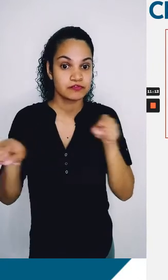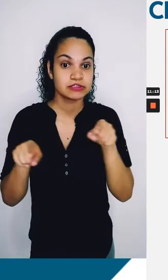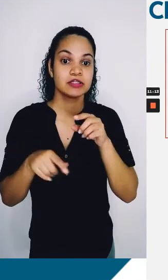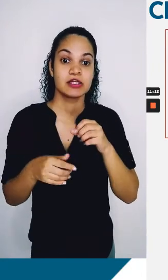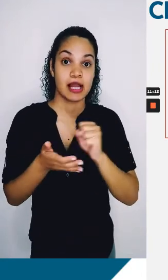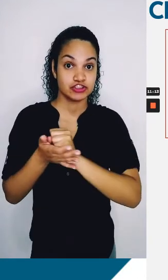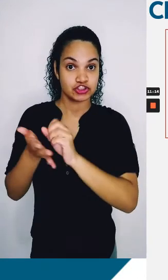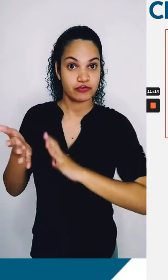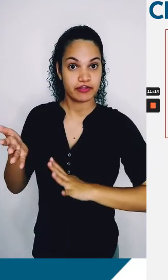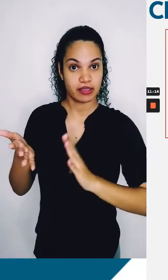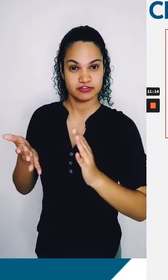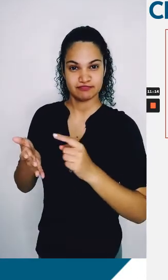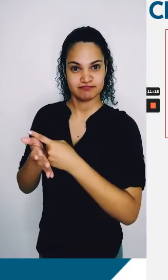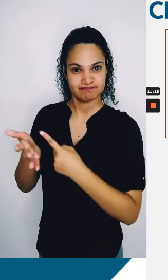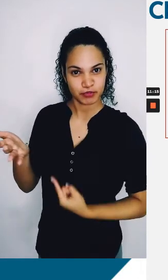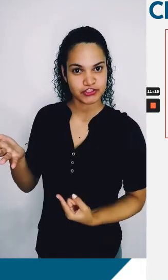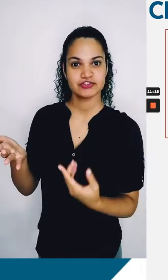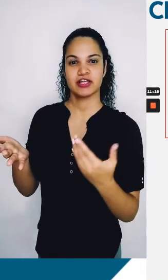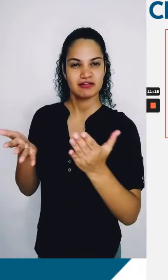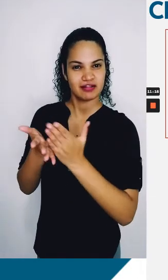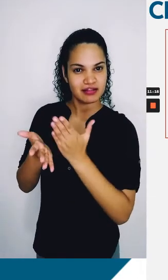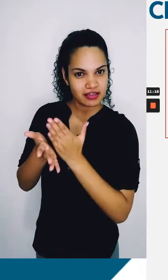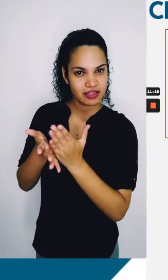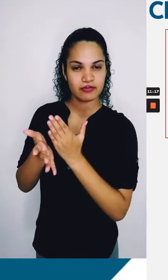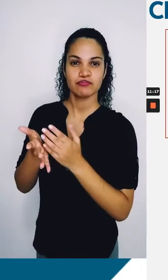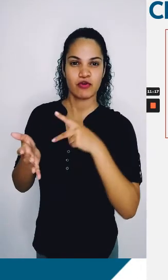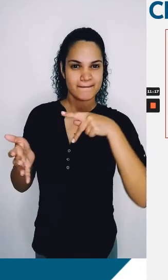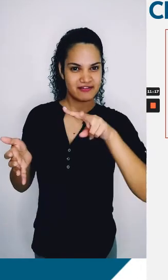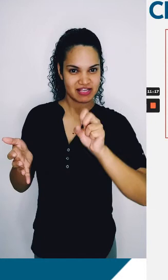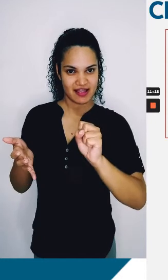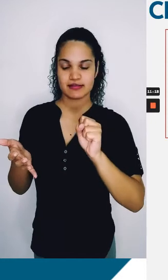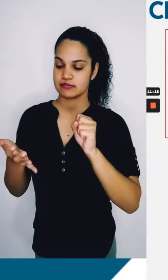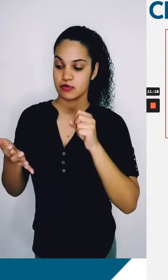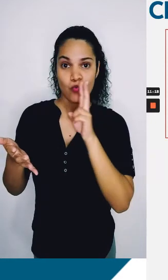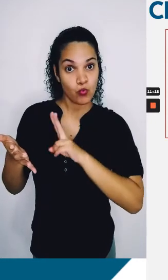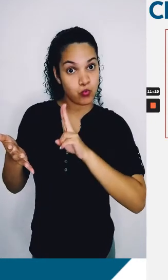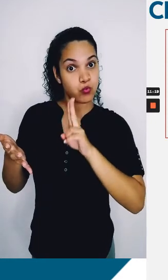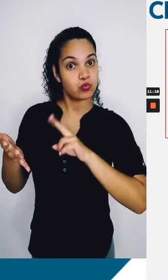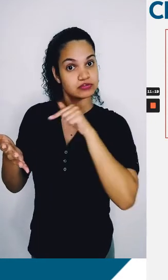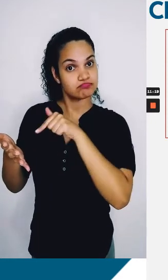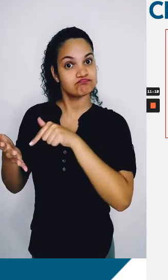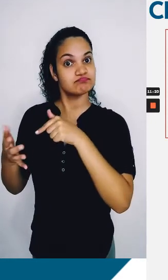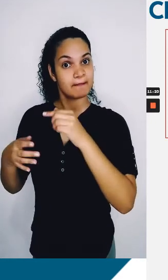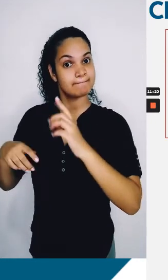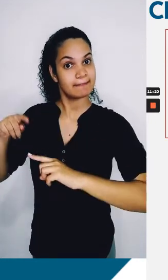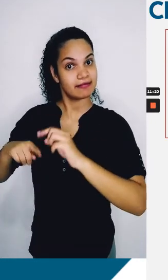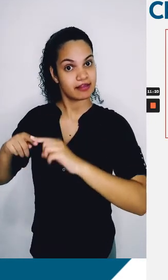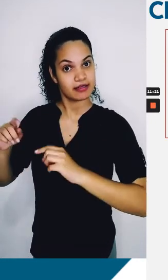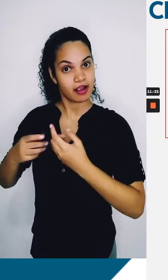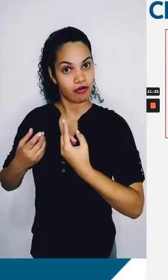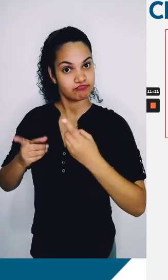desenvolver as atividades sugeridas no material do PVS, a apostila, o material